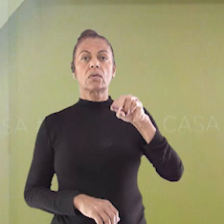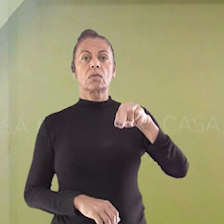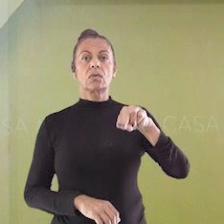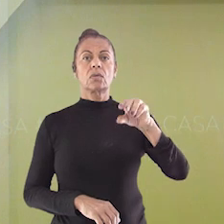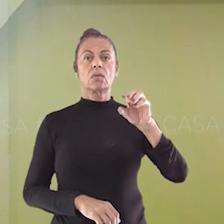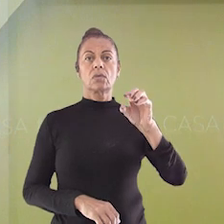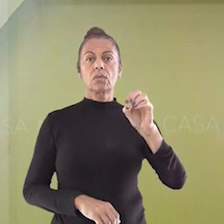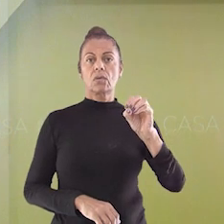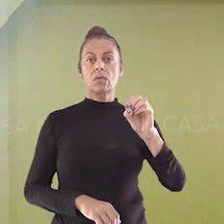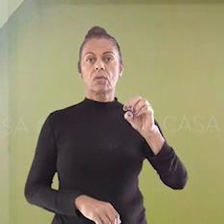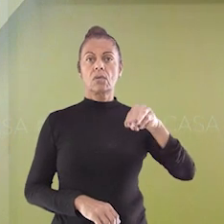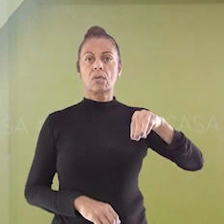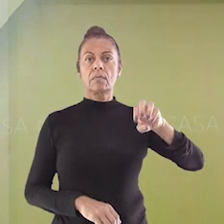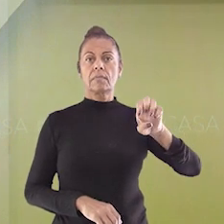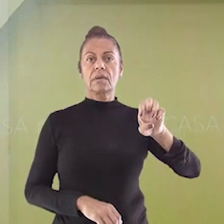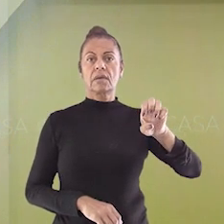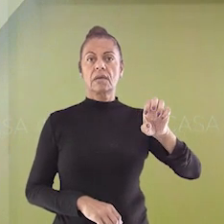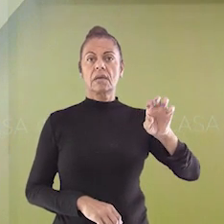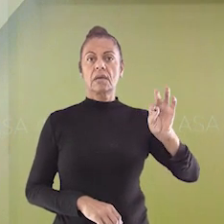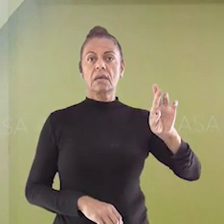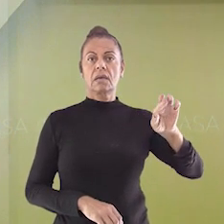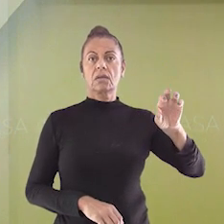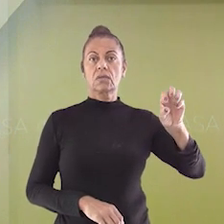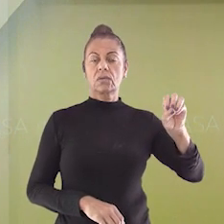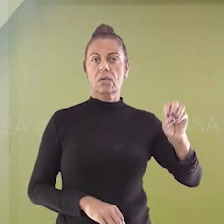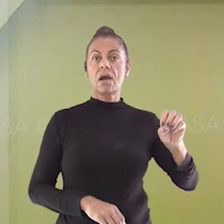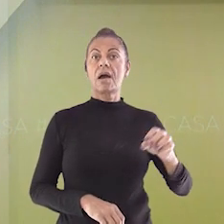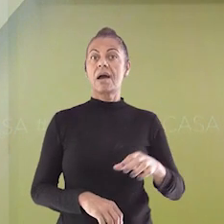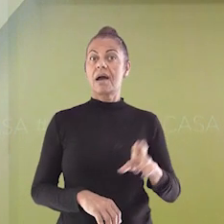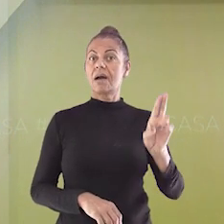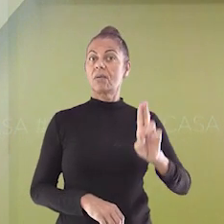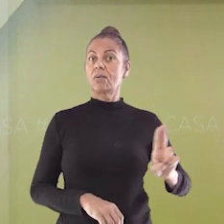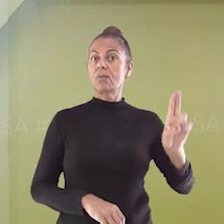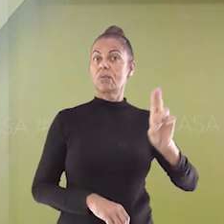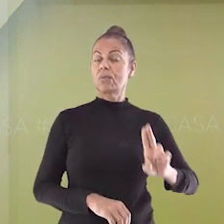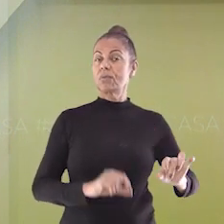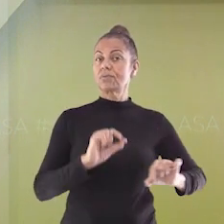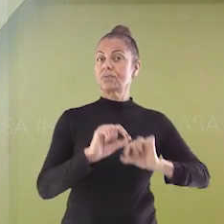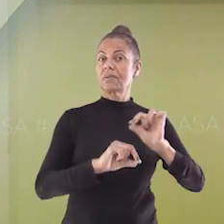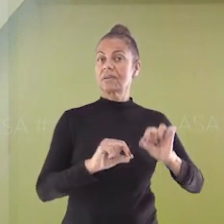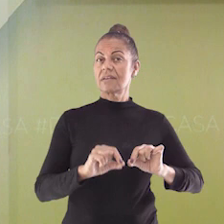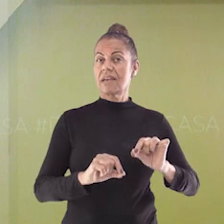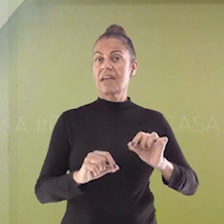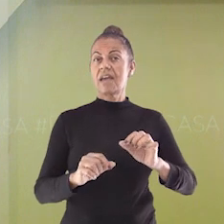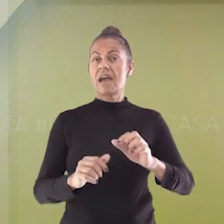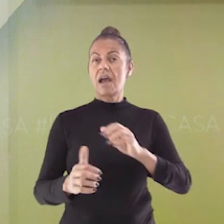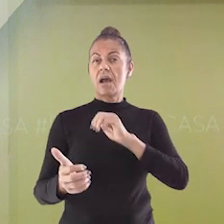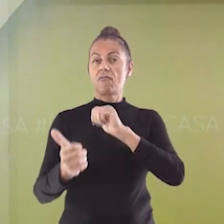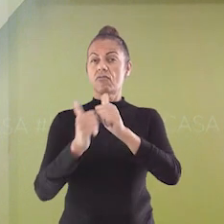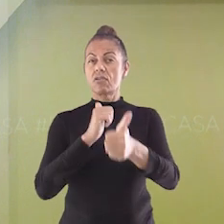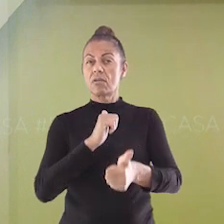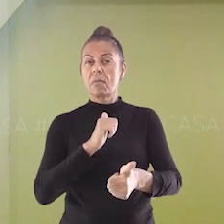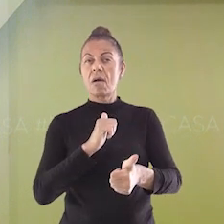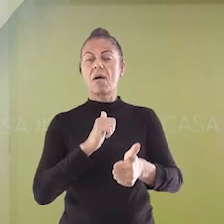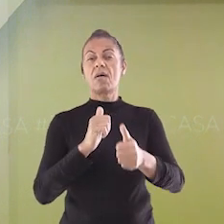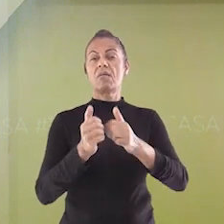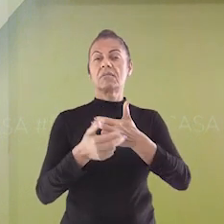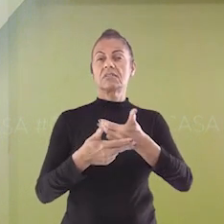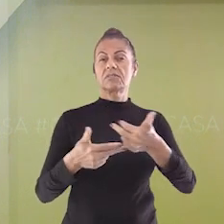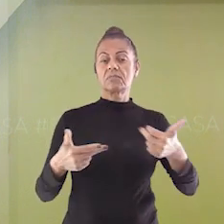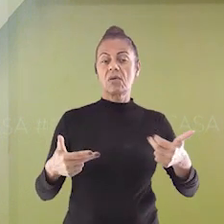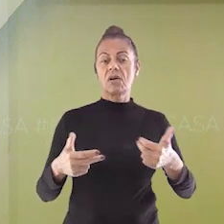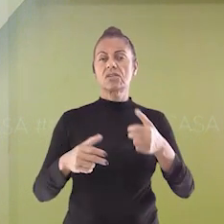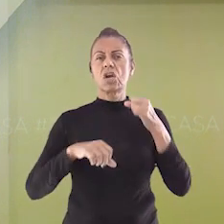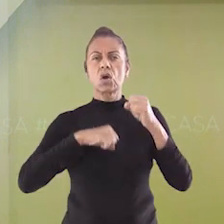atletas em corridas. Ele é útil para marcar o tempo com precisão. Se uma pessoa está em